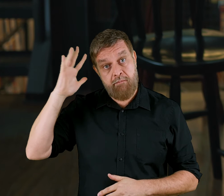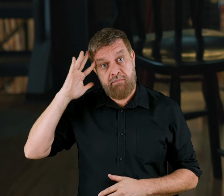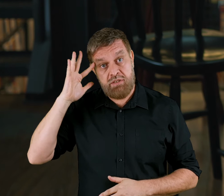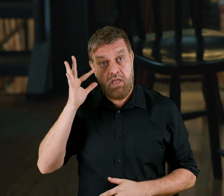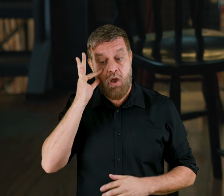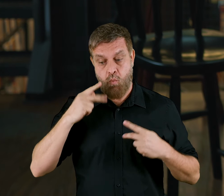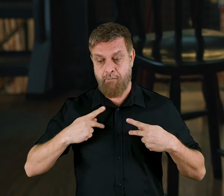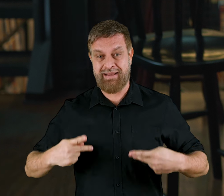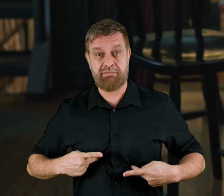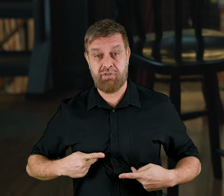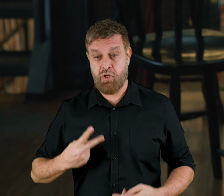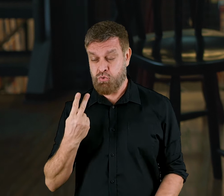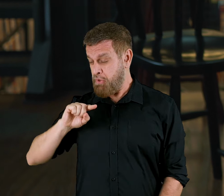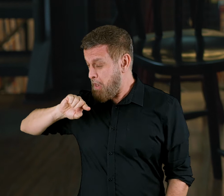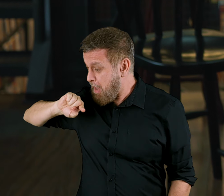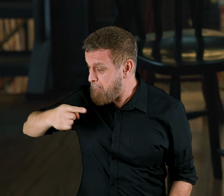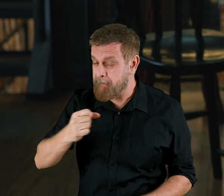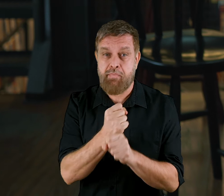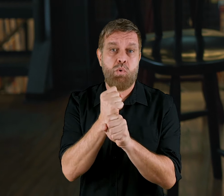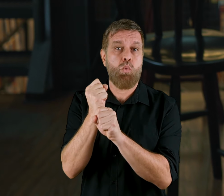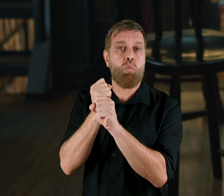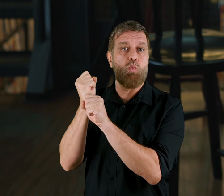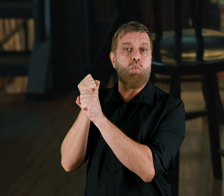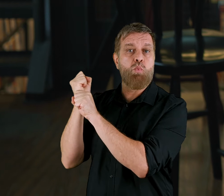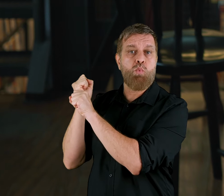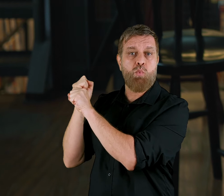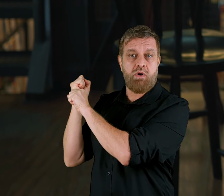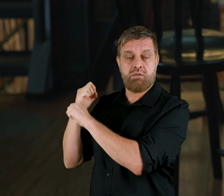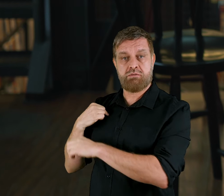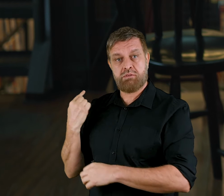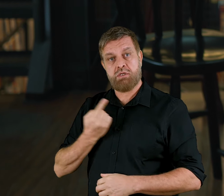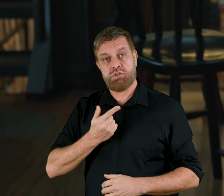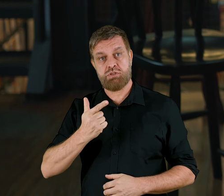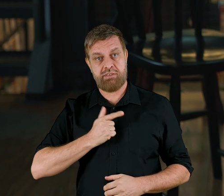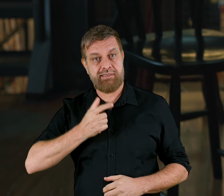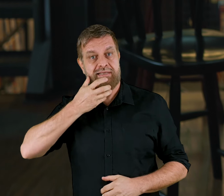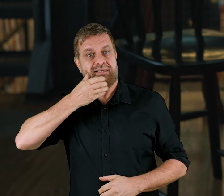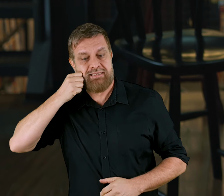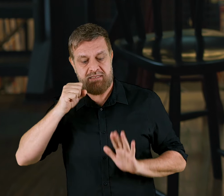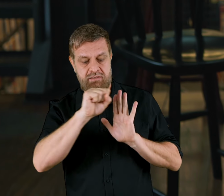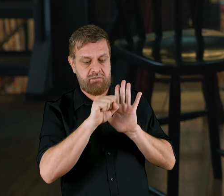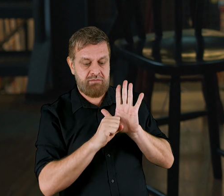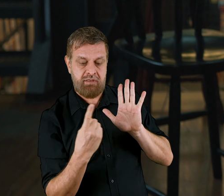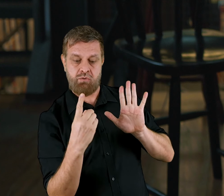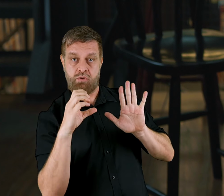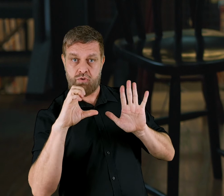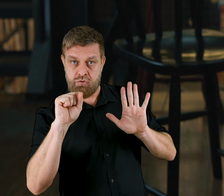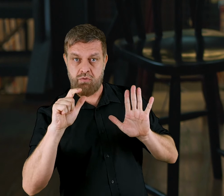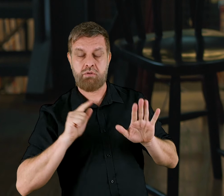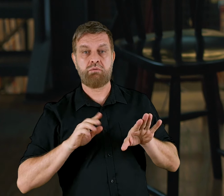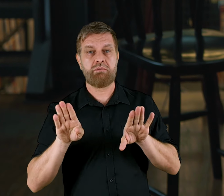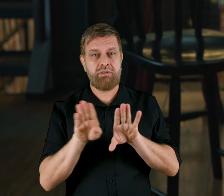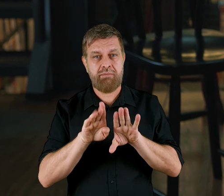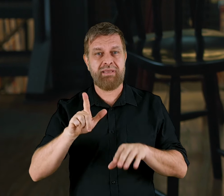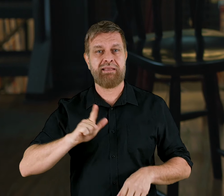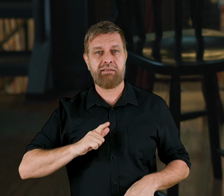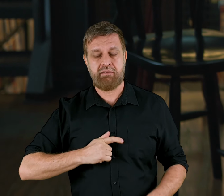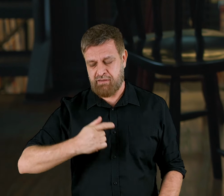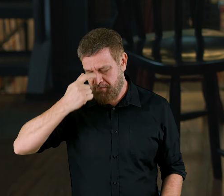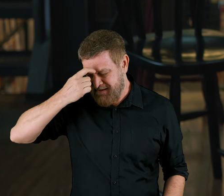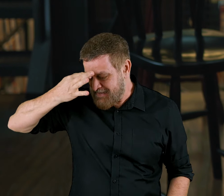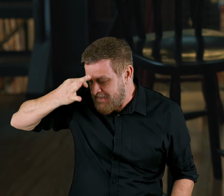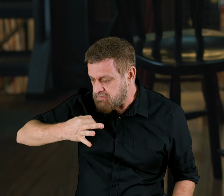ele teria mais de 2000 anos, né, de vigência, e a gente tem essa herança do século XVIII, que passa muito pela